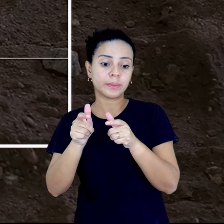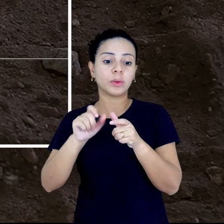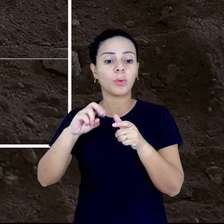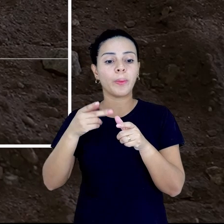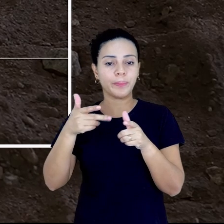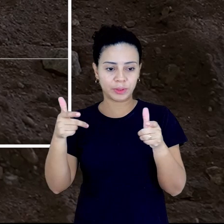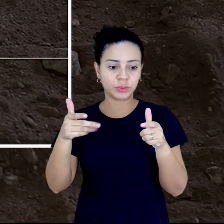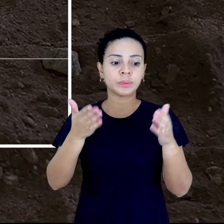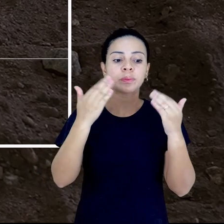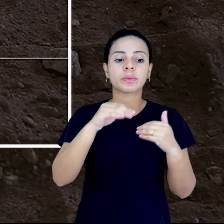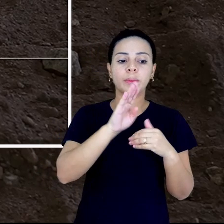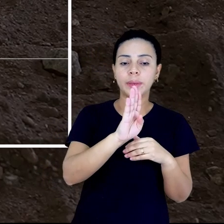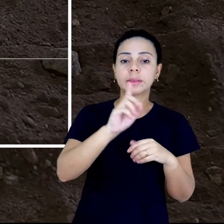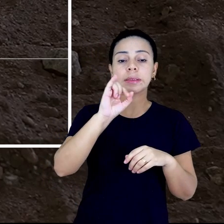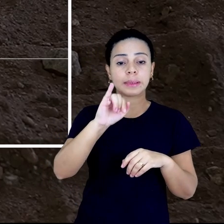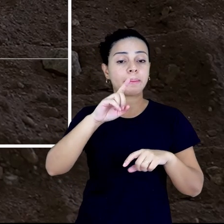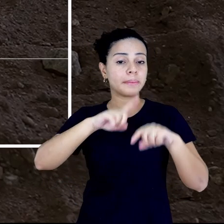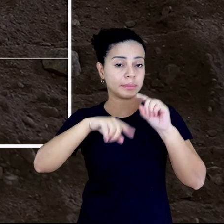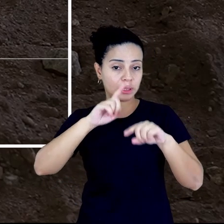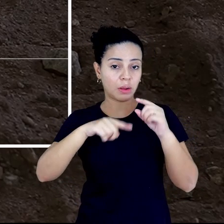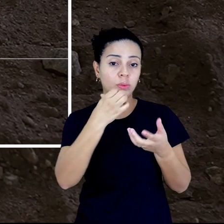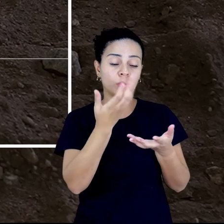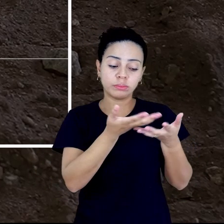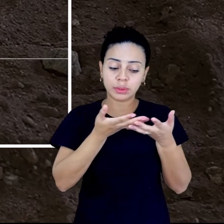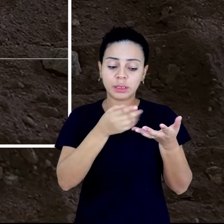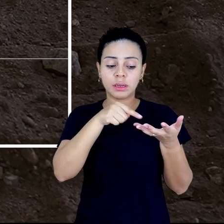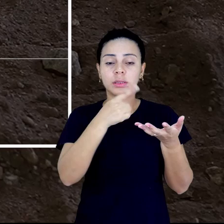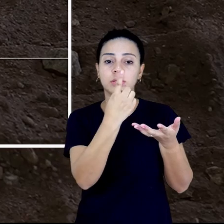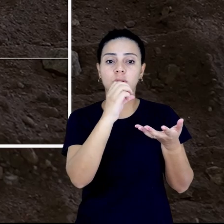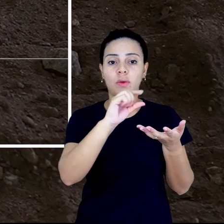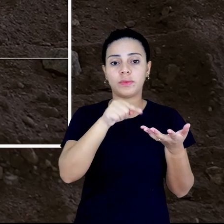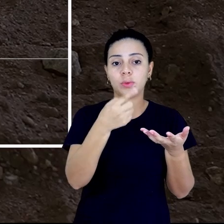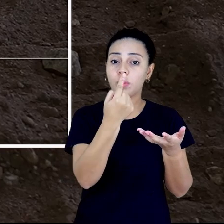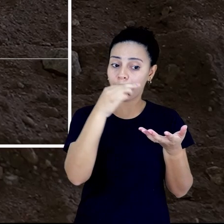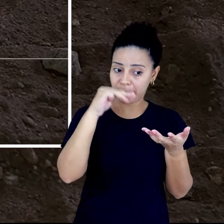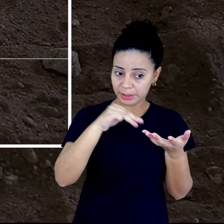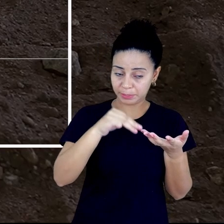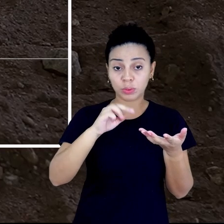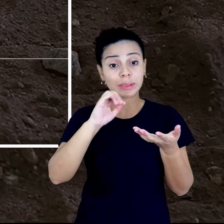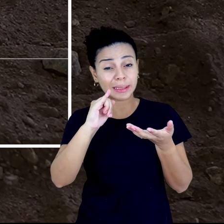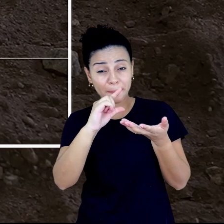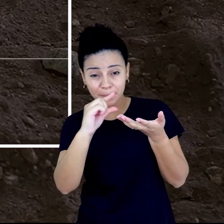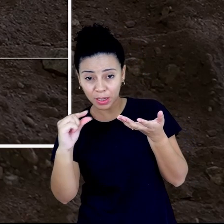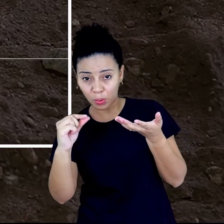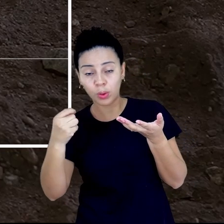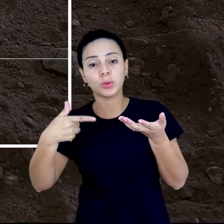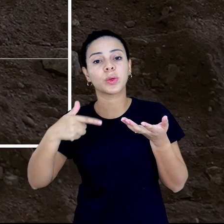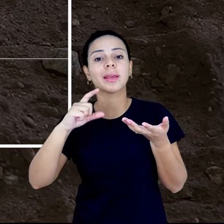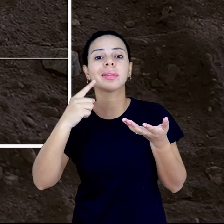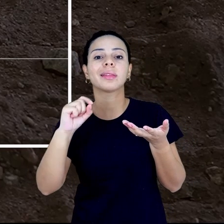desprezado. Caso B, se o percentual de material retido na peneira 19,1 mm for inferior